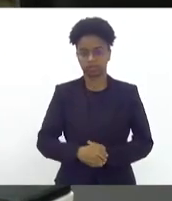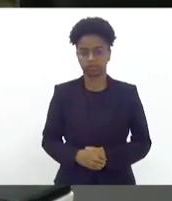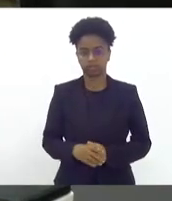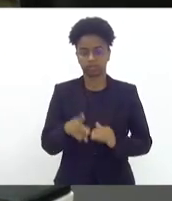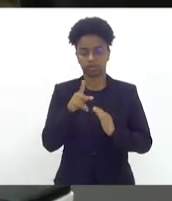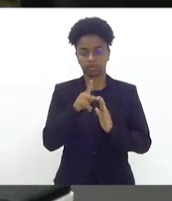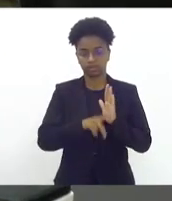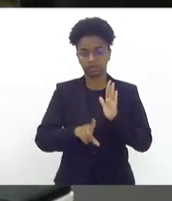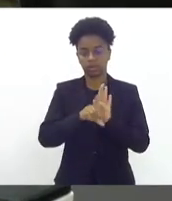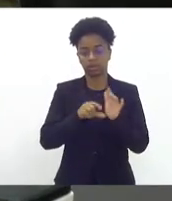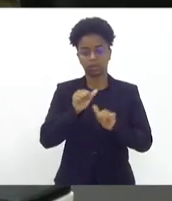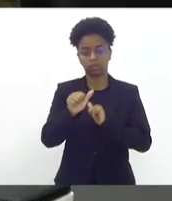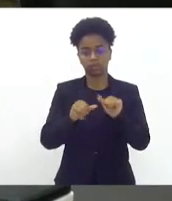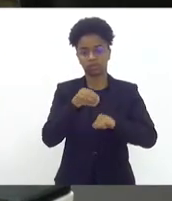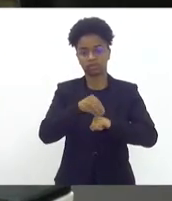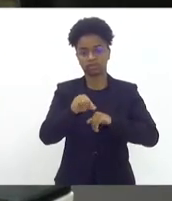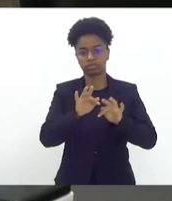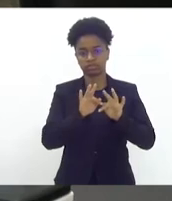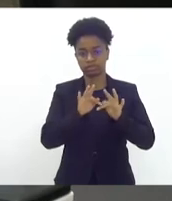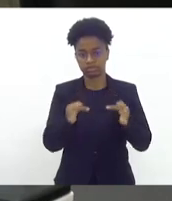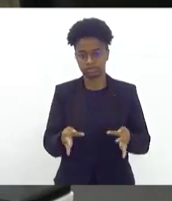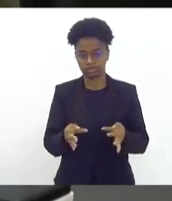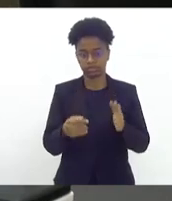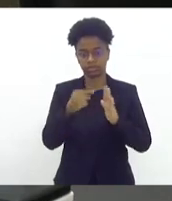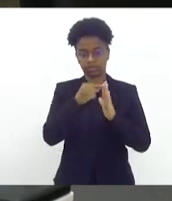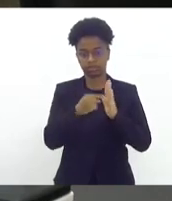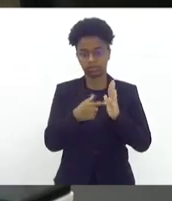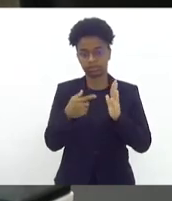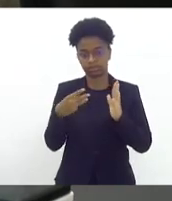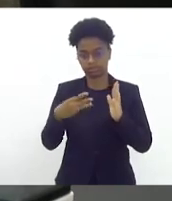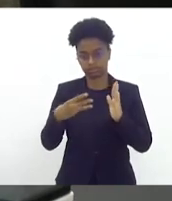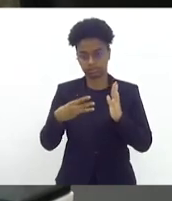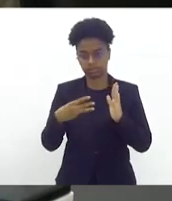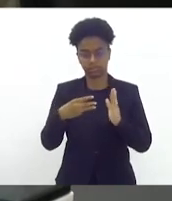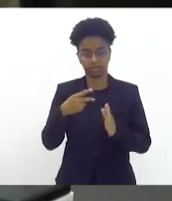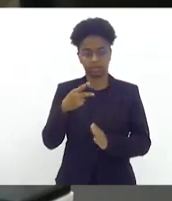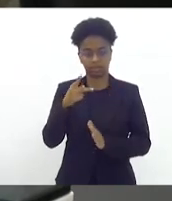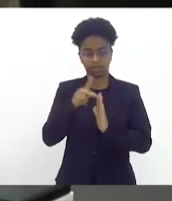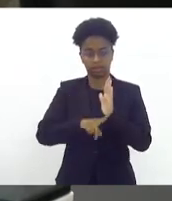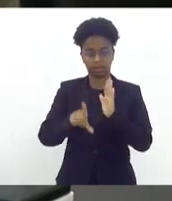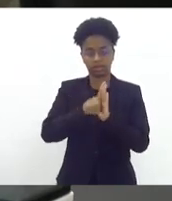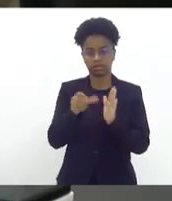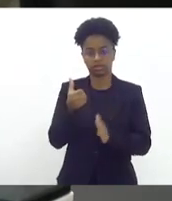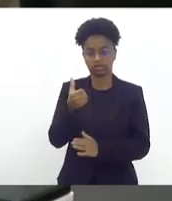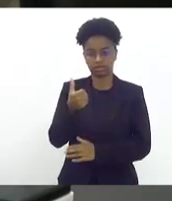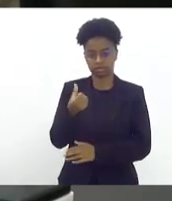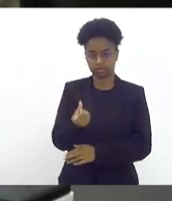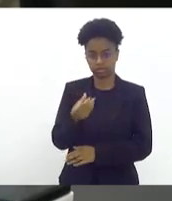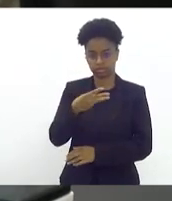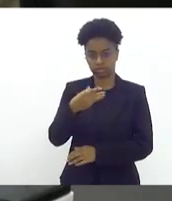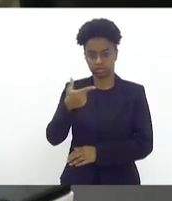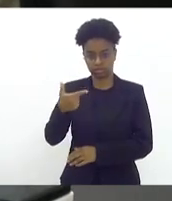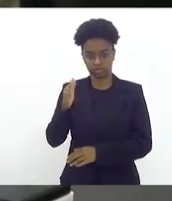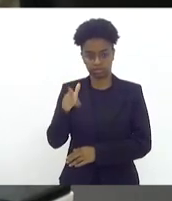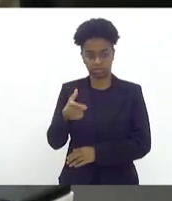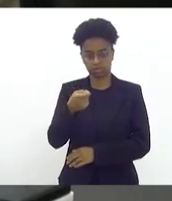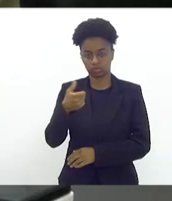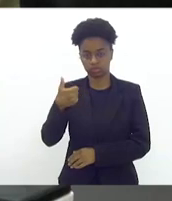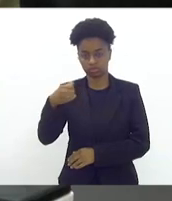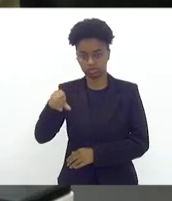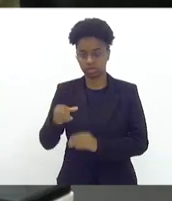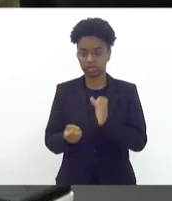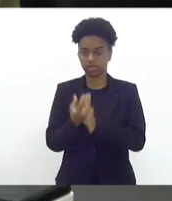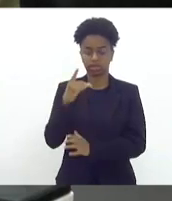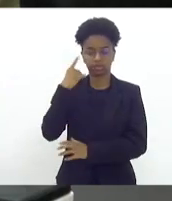projeto transformado em indicação simples. Item 3 da pauta, o PL 1632 de 19, de autoria da deputada Franciane Mota,